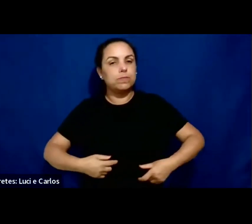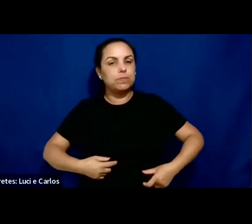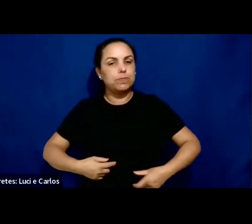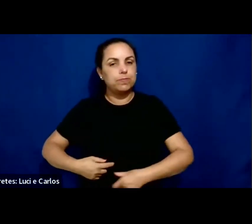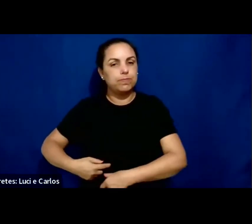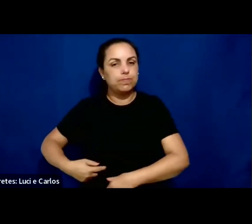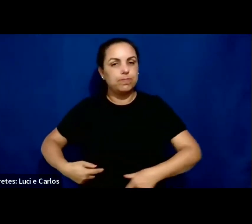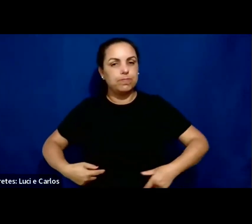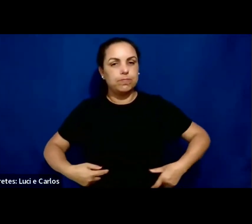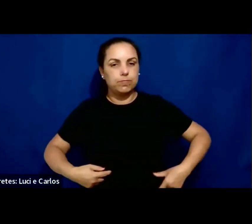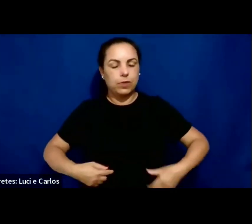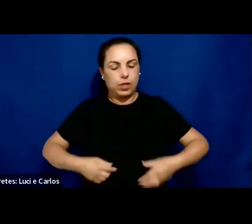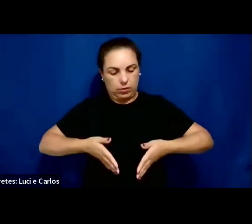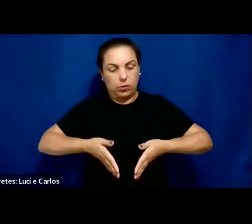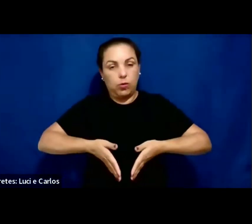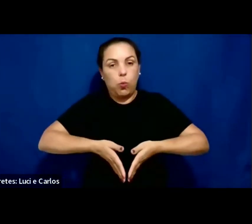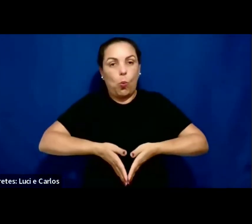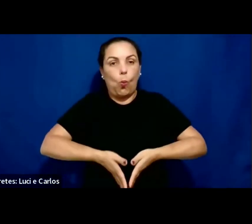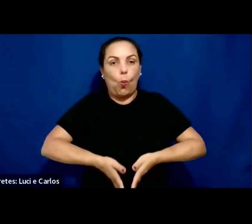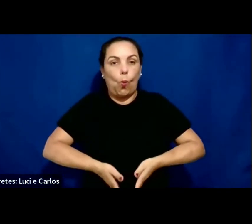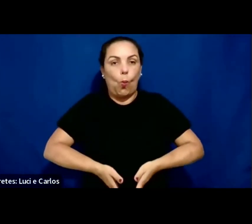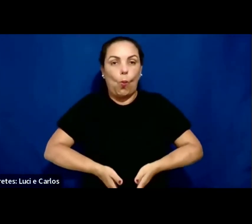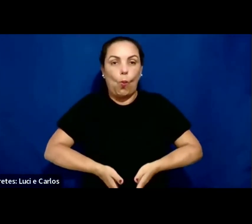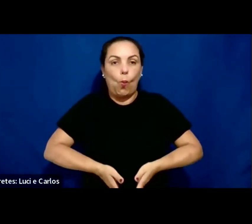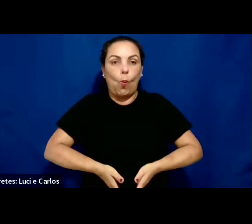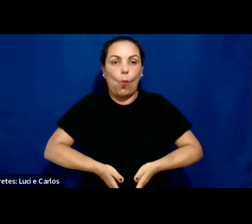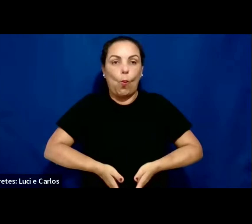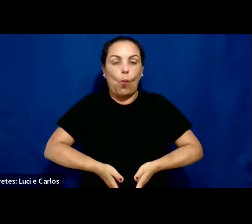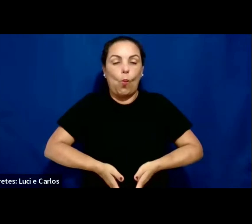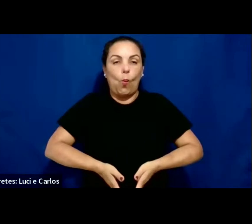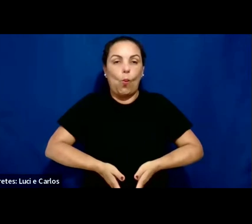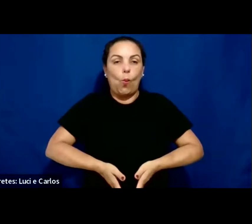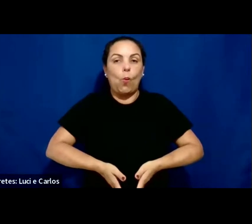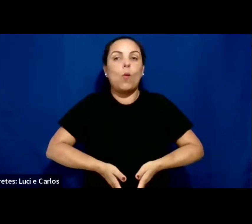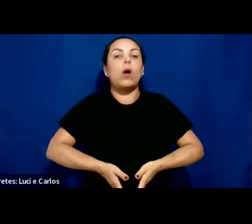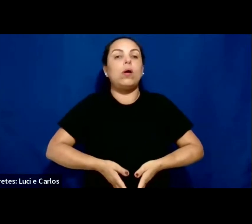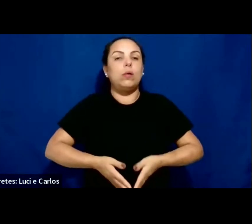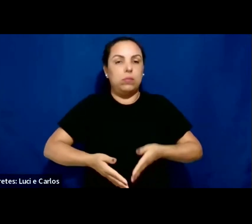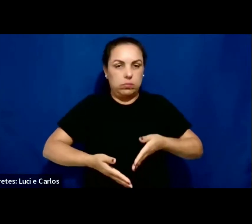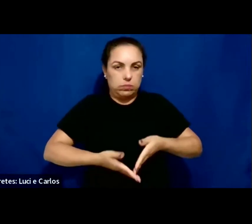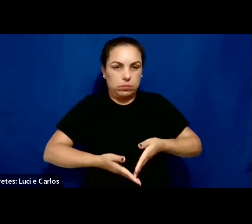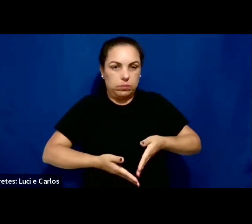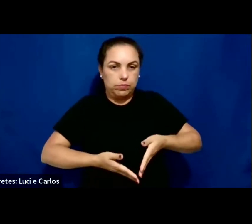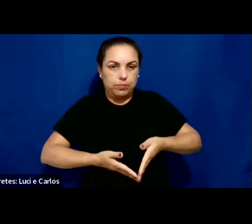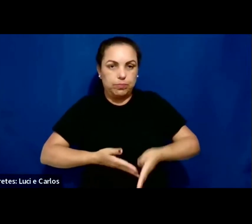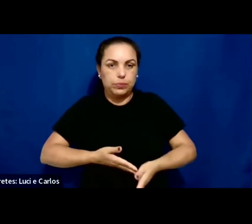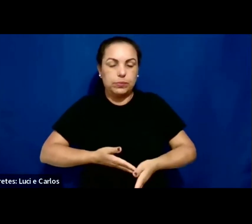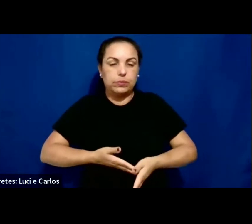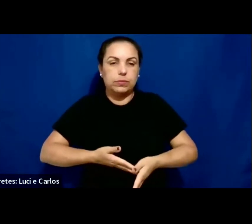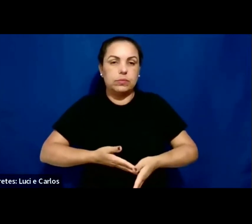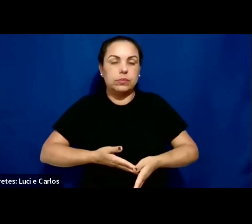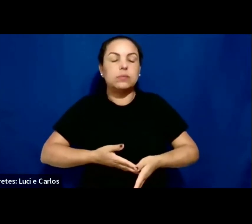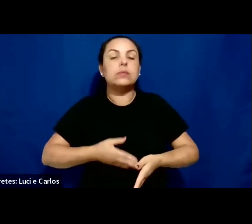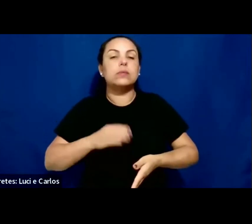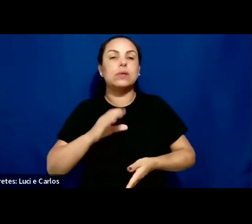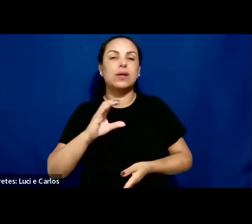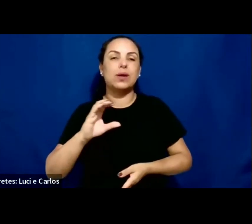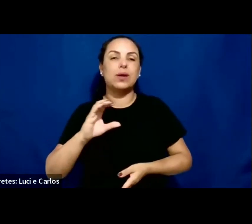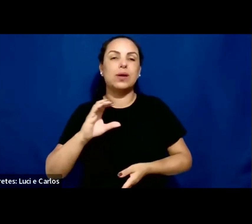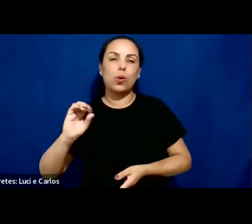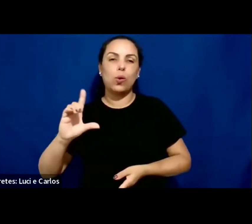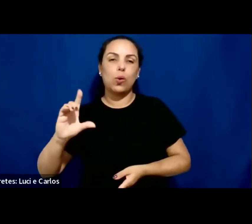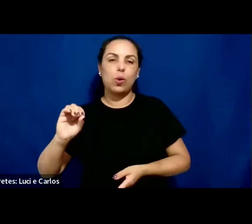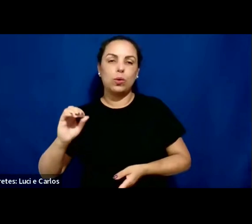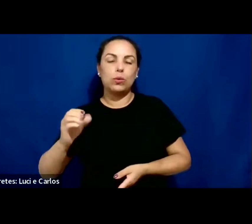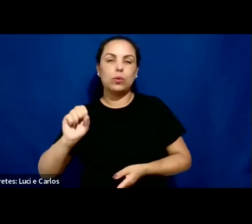é descendo, e aí tem a barreira, que é o cólon do sigmoide, que é